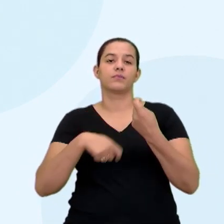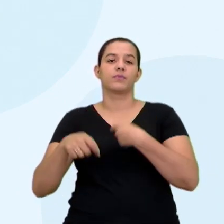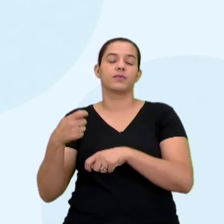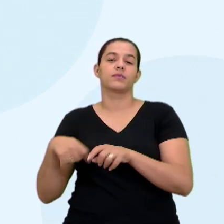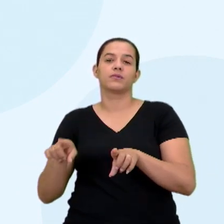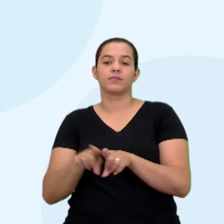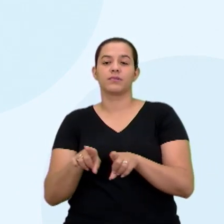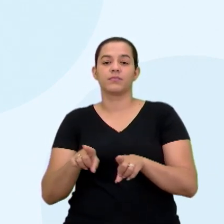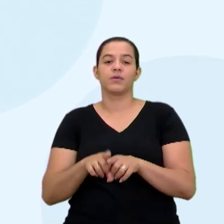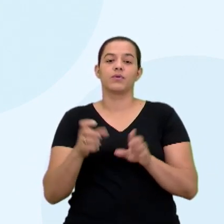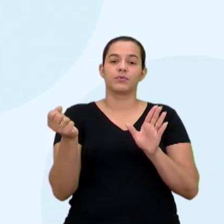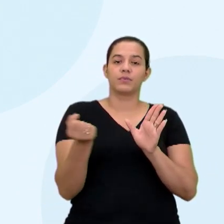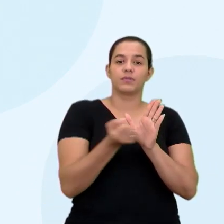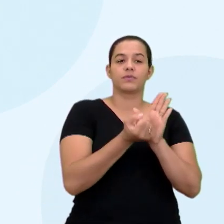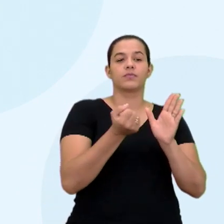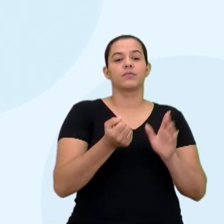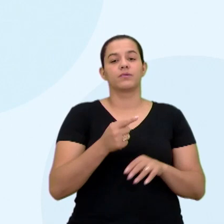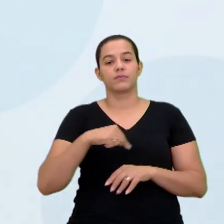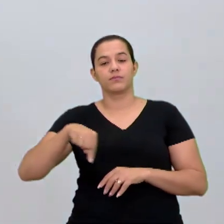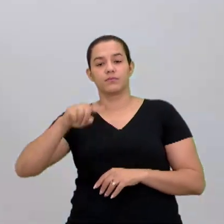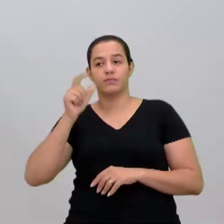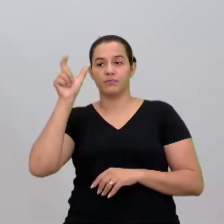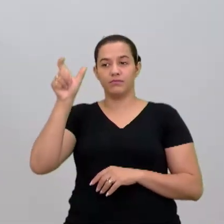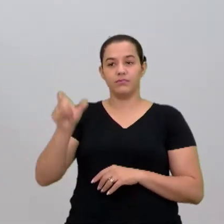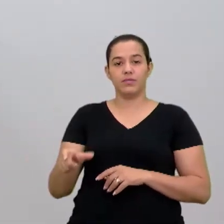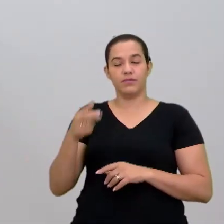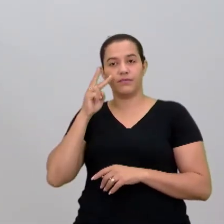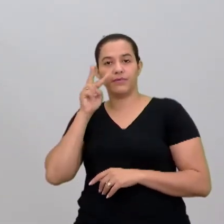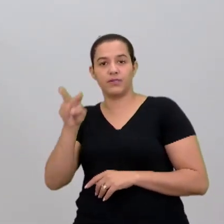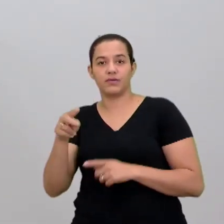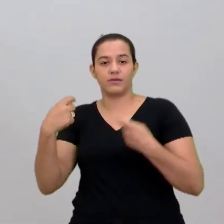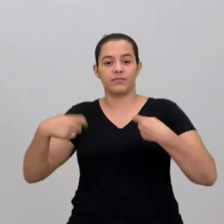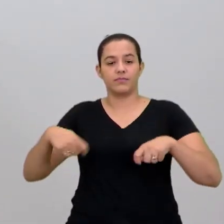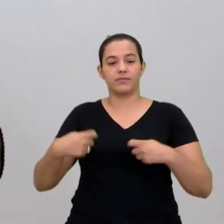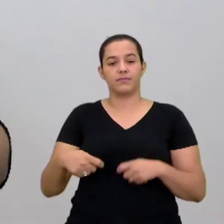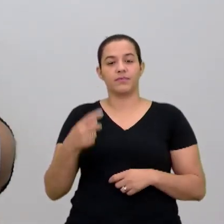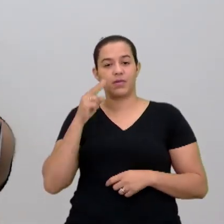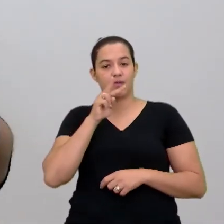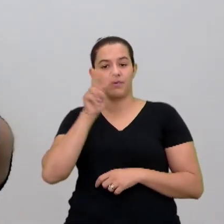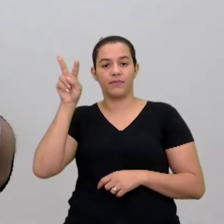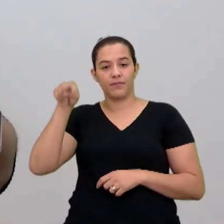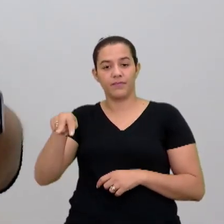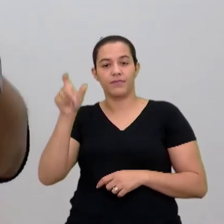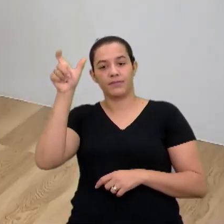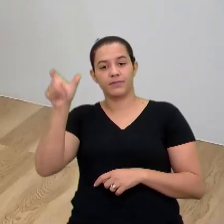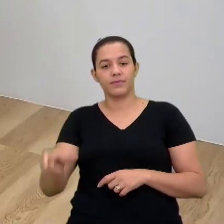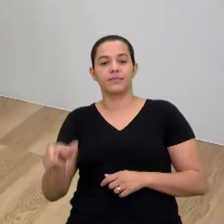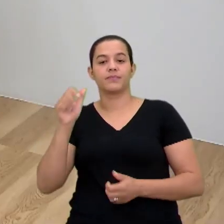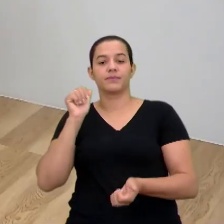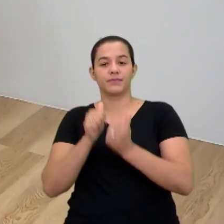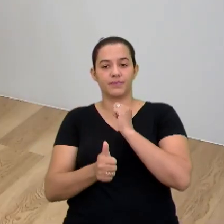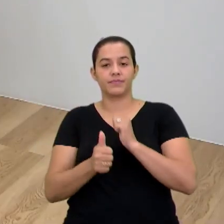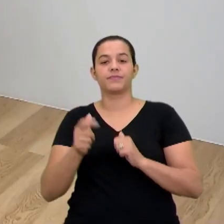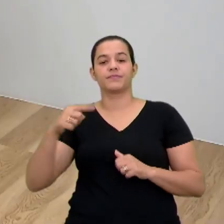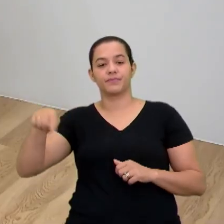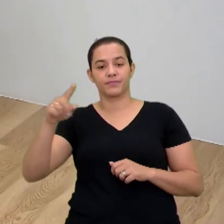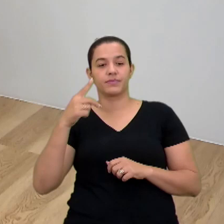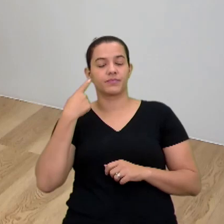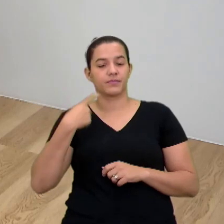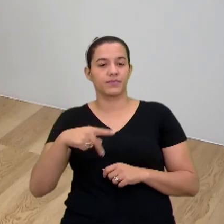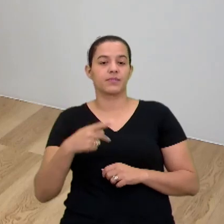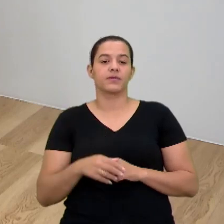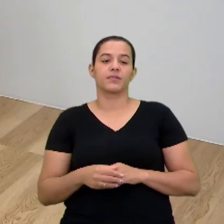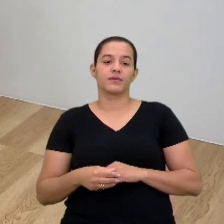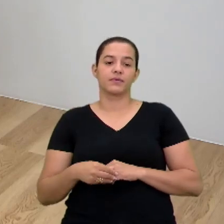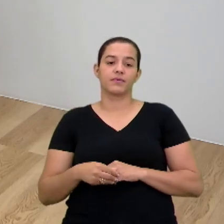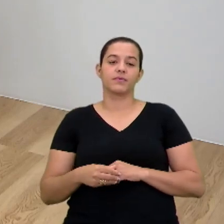dizer, os patrocínios acabam Sim. não vindo como ele precisa, porque as pessoas não veem ele como Como uma atleta. coisa que chama atenção. É como, Exato. um